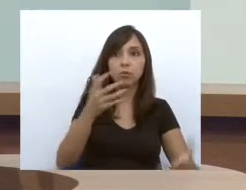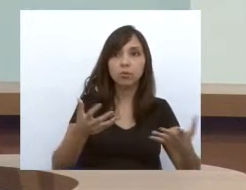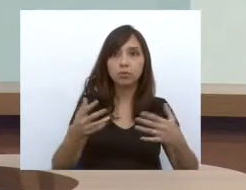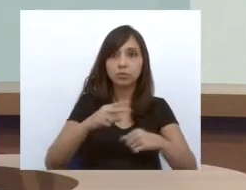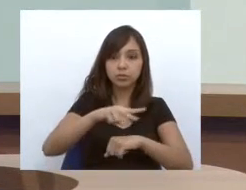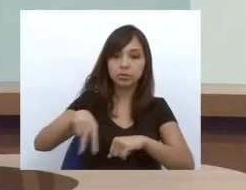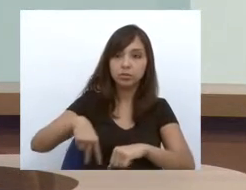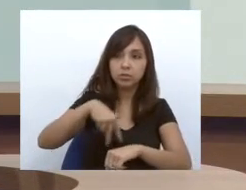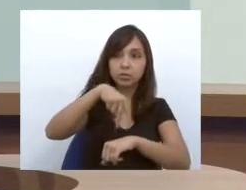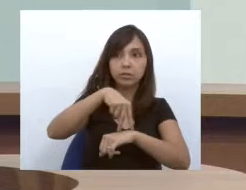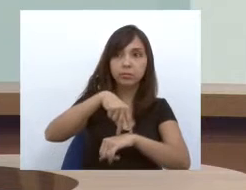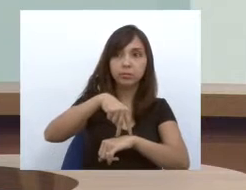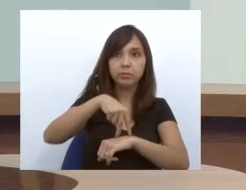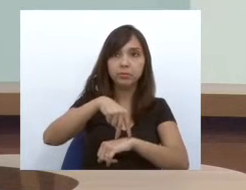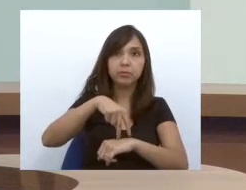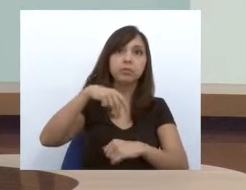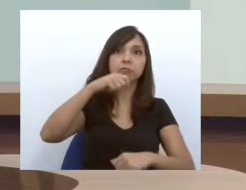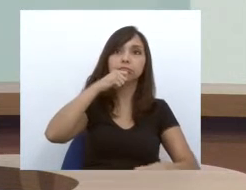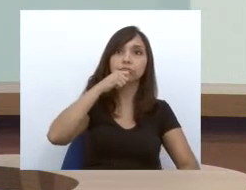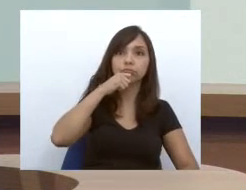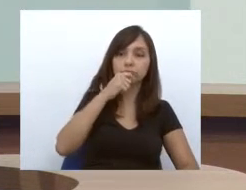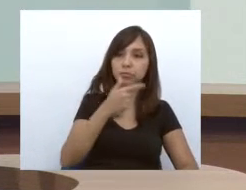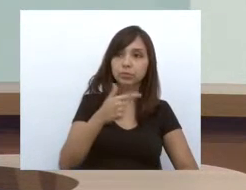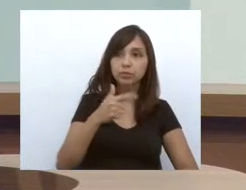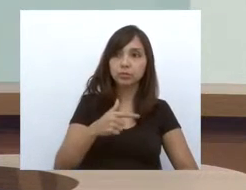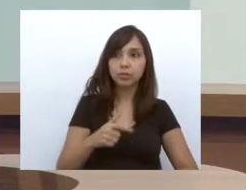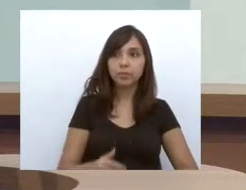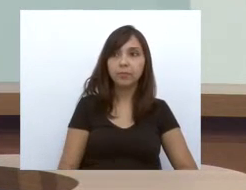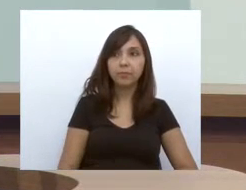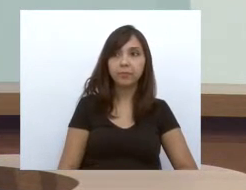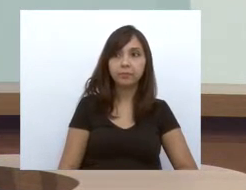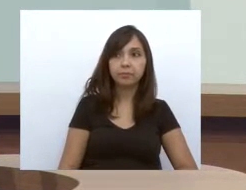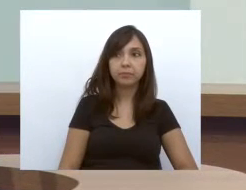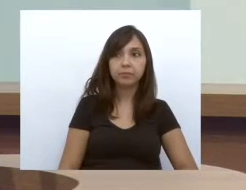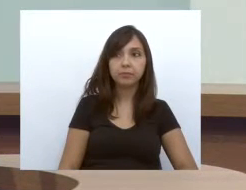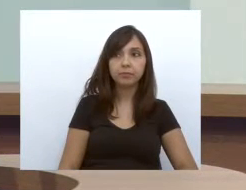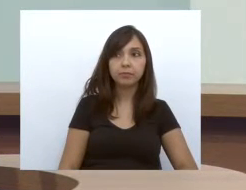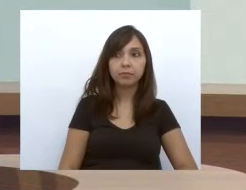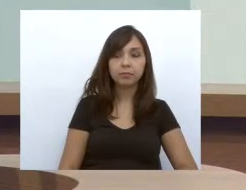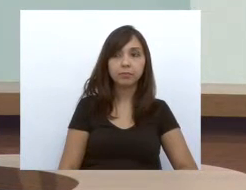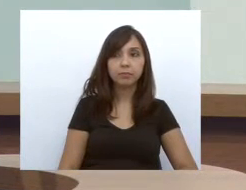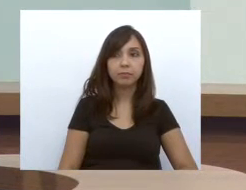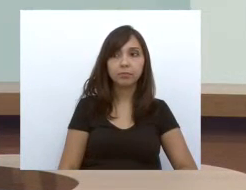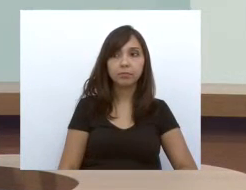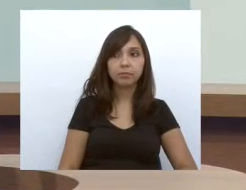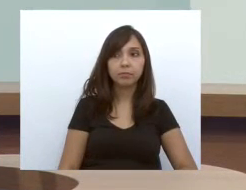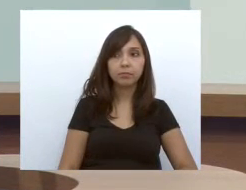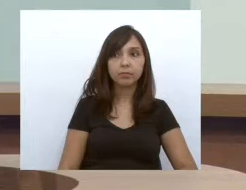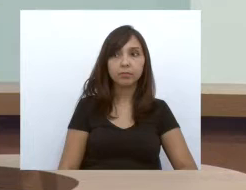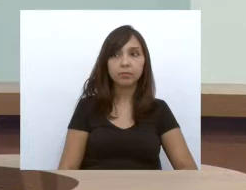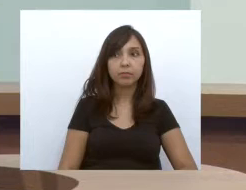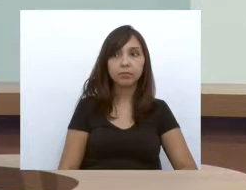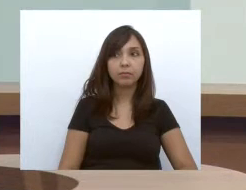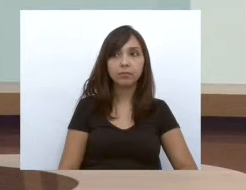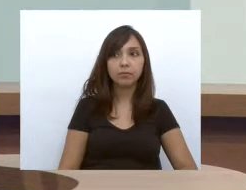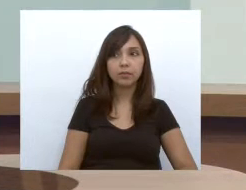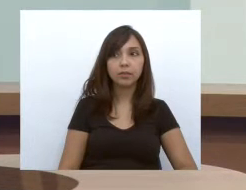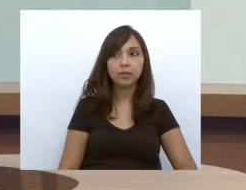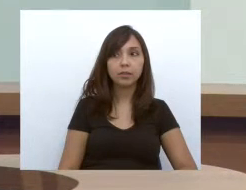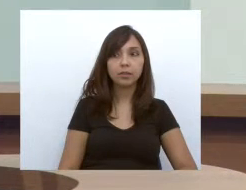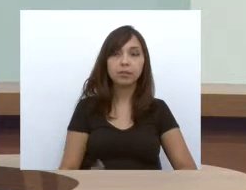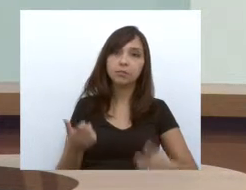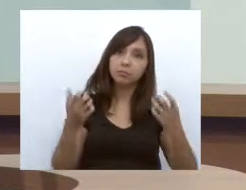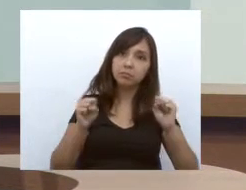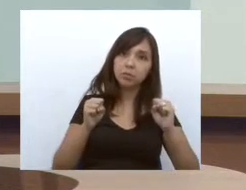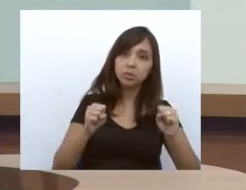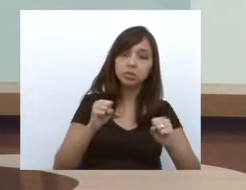se não tivesse escrito, e aí foi outorgado a fala a um padre, e que poderia ser um pastor,